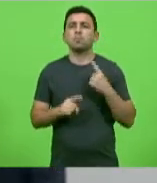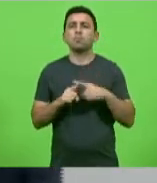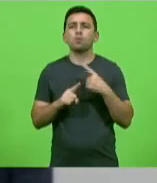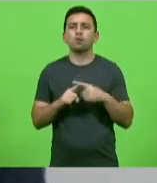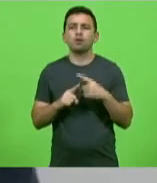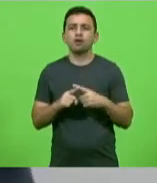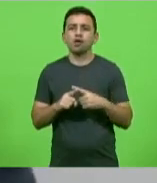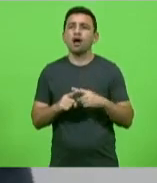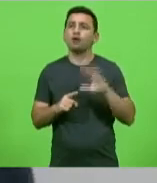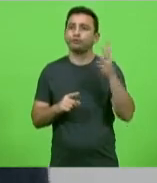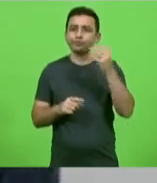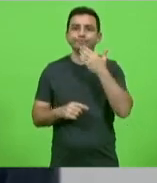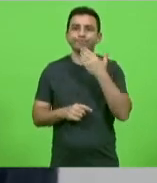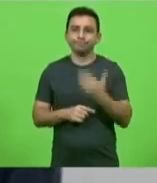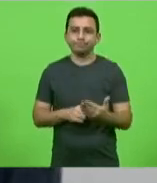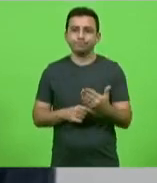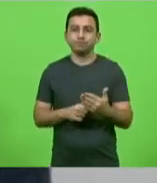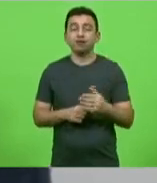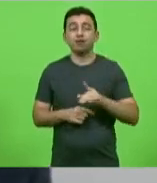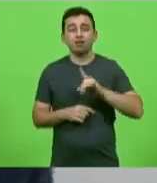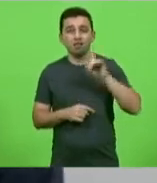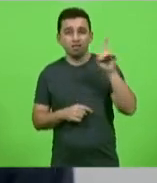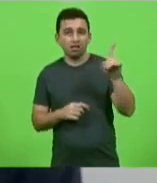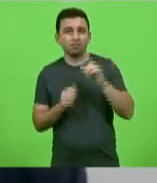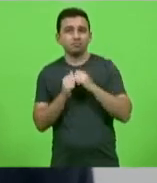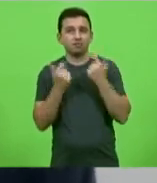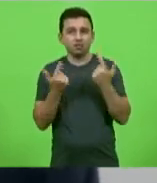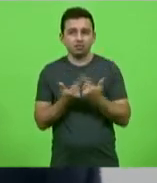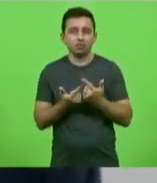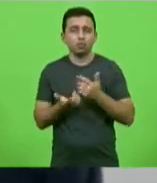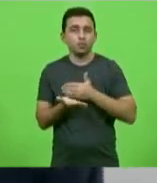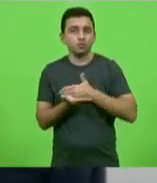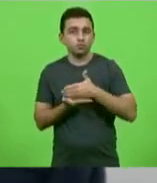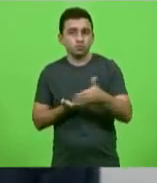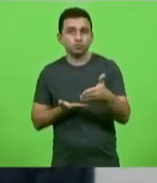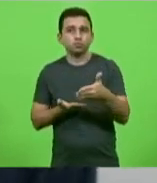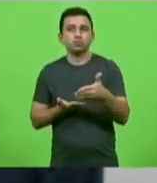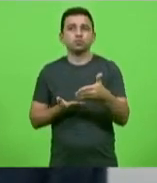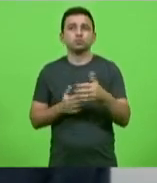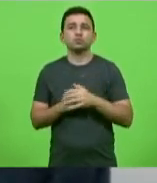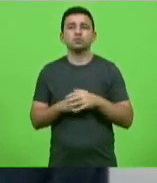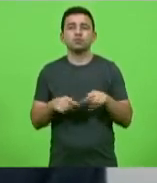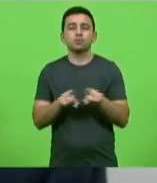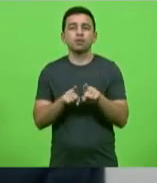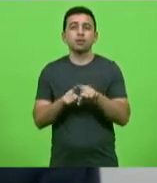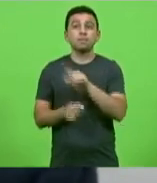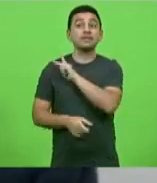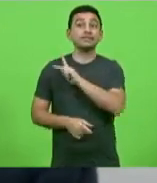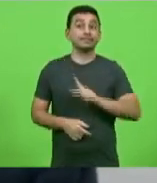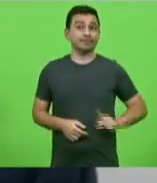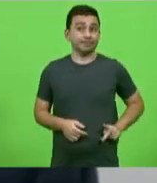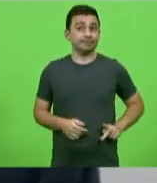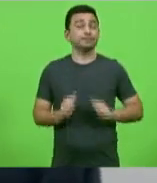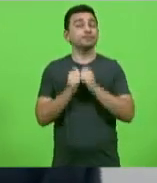Porque houve o requerimento, lá na Assembleia teve seu início, pela presidência da Assembleia